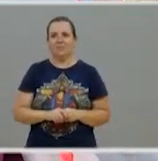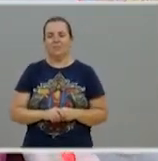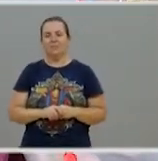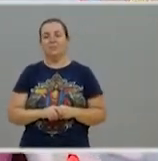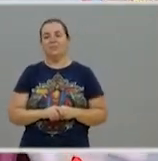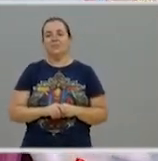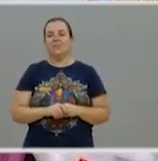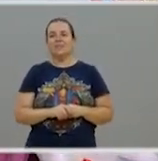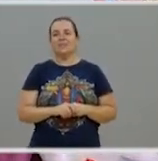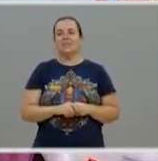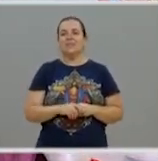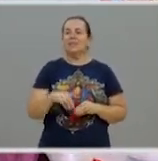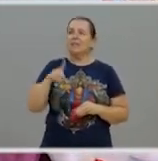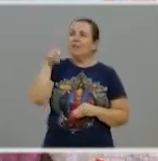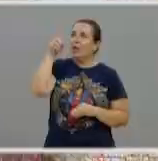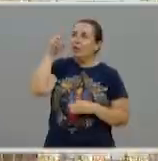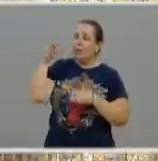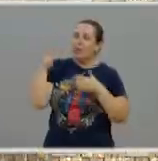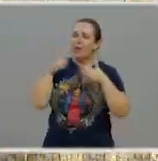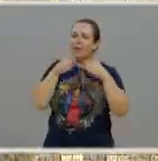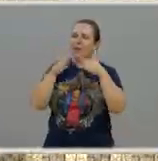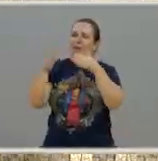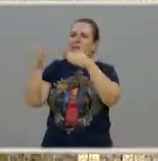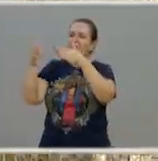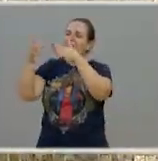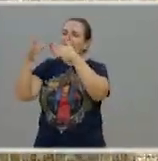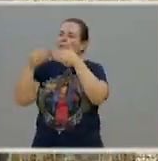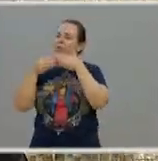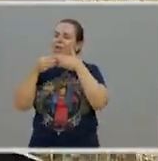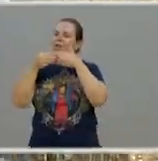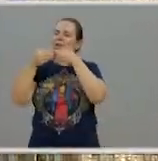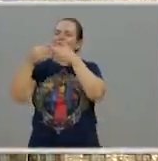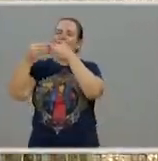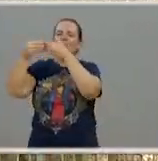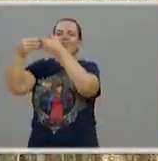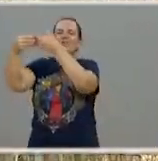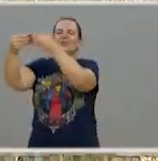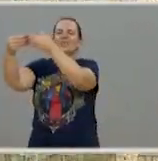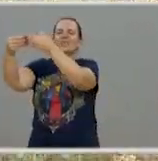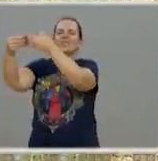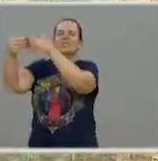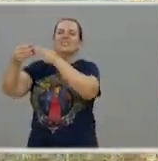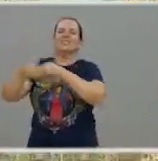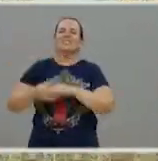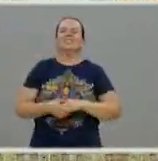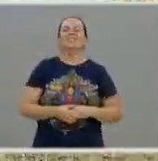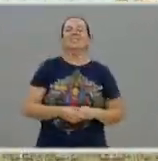caminho, ele é o caminho que